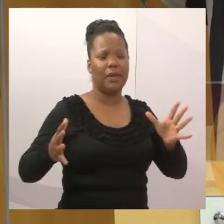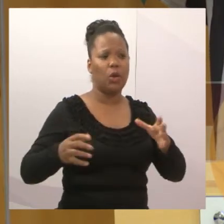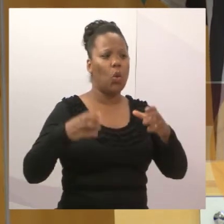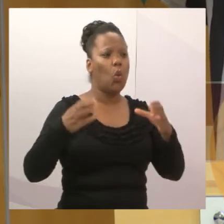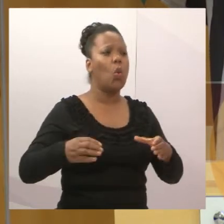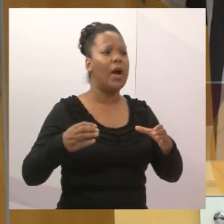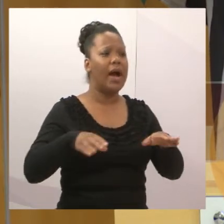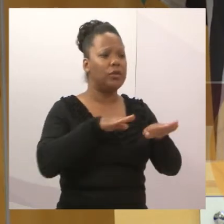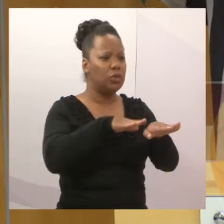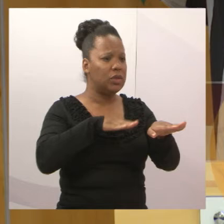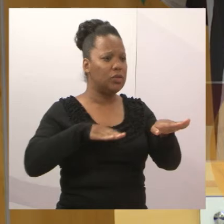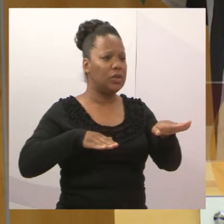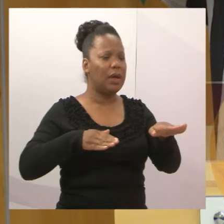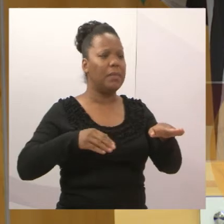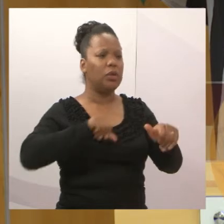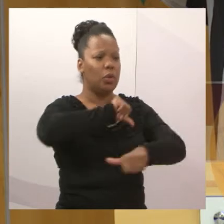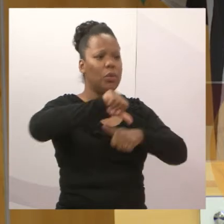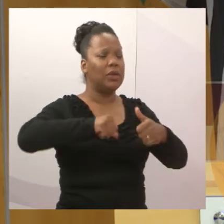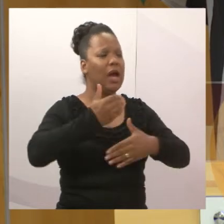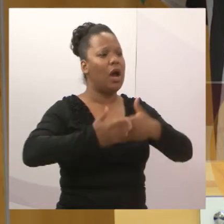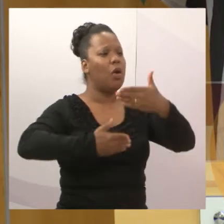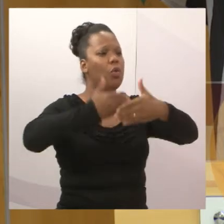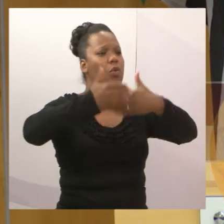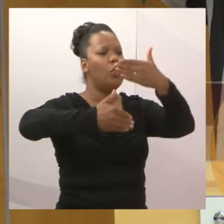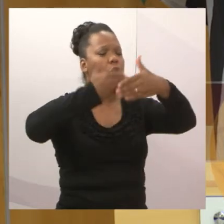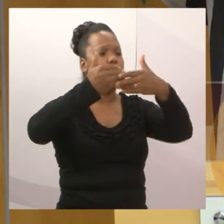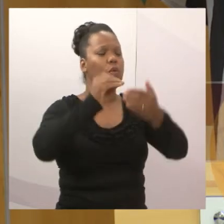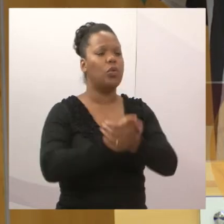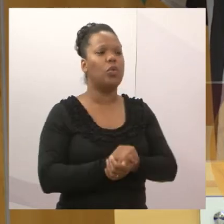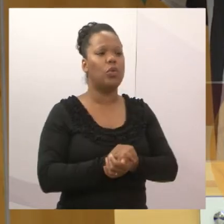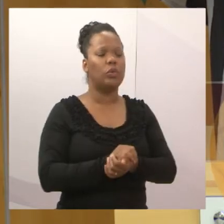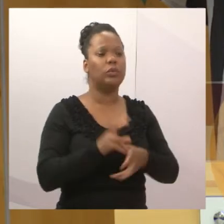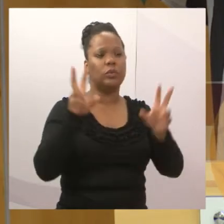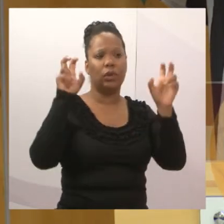o número de leitos no hospital para o atendimento de oncologia.